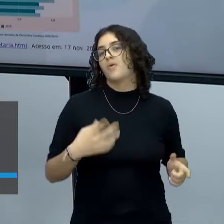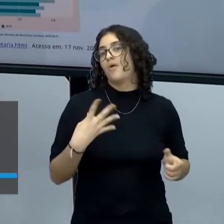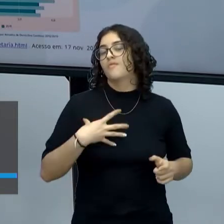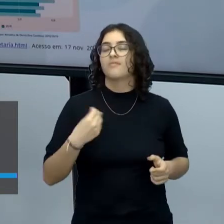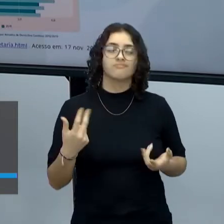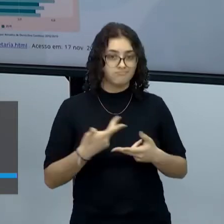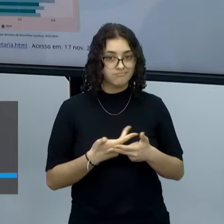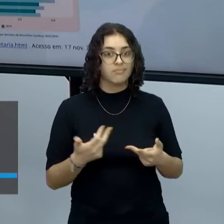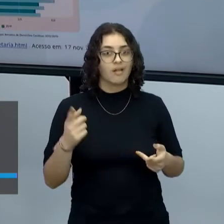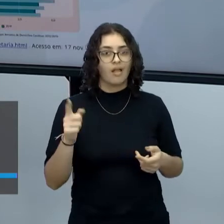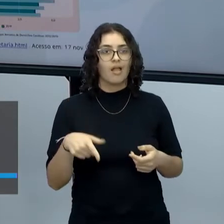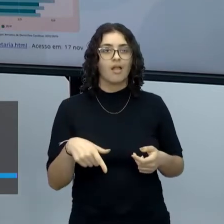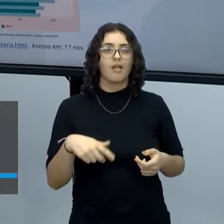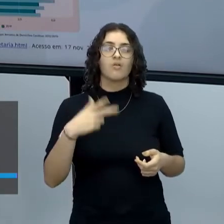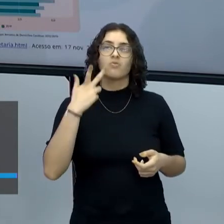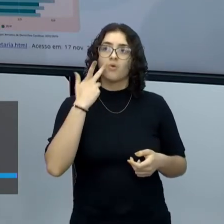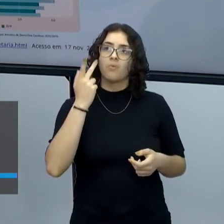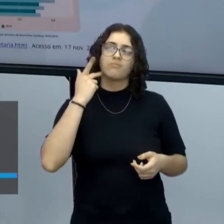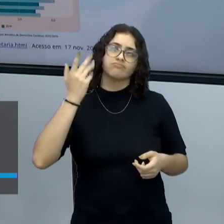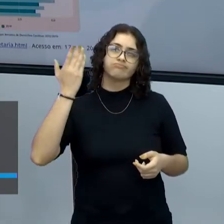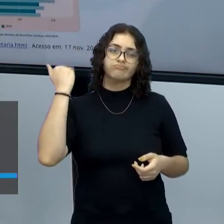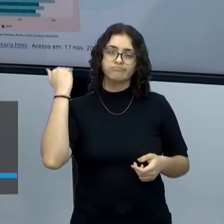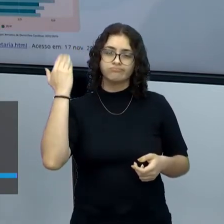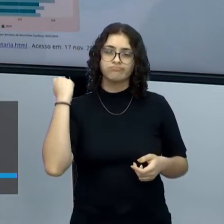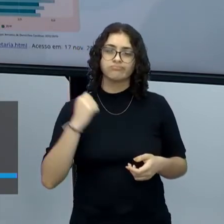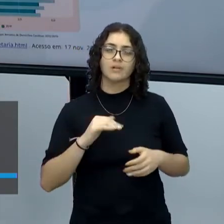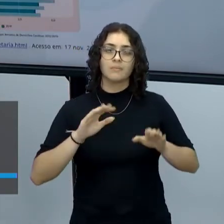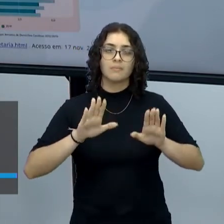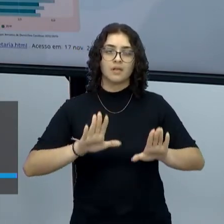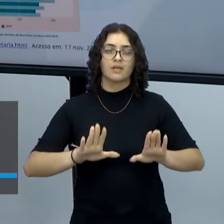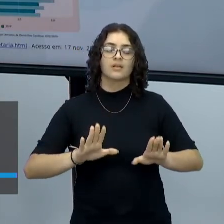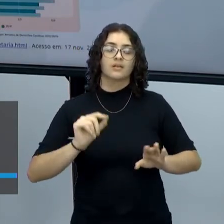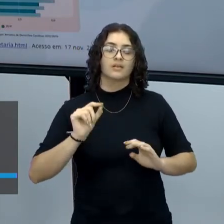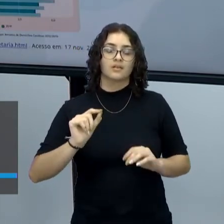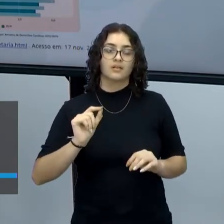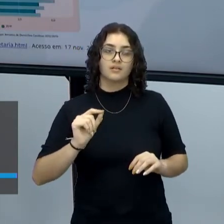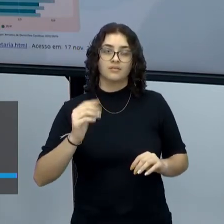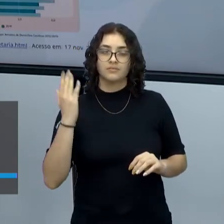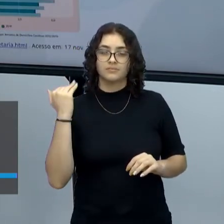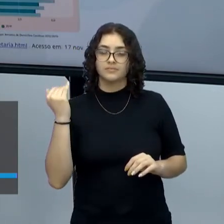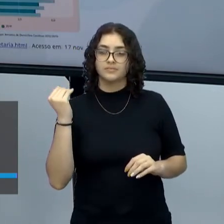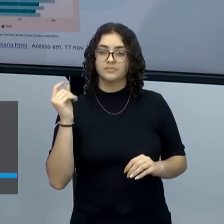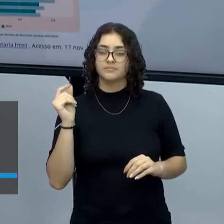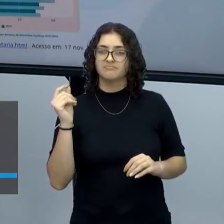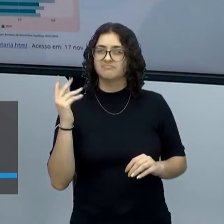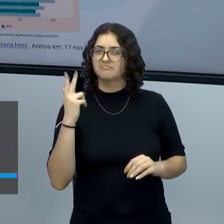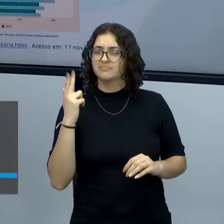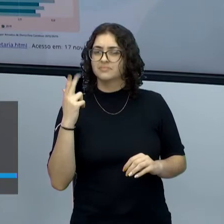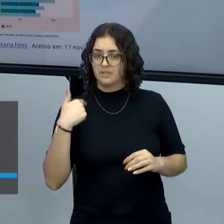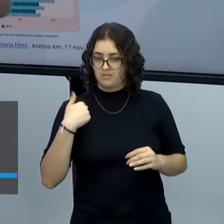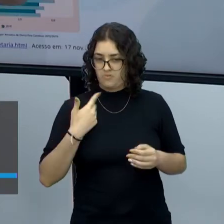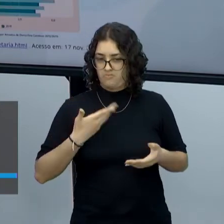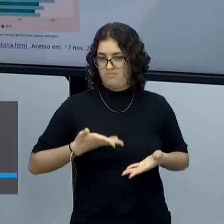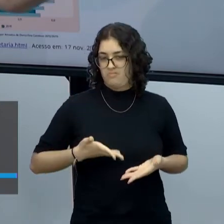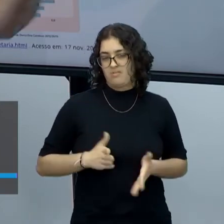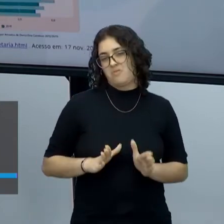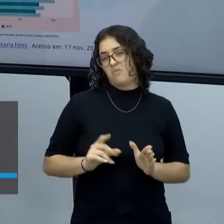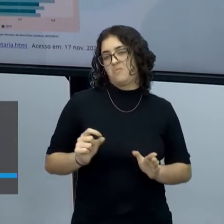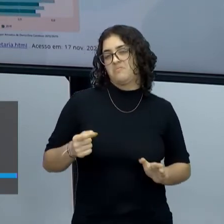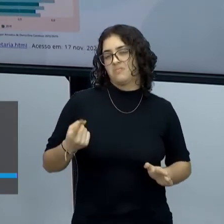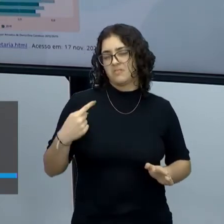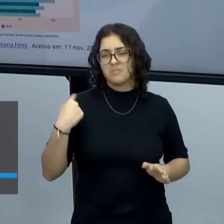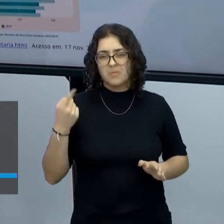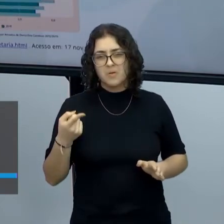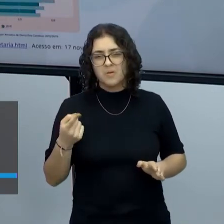então assim, era uma coisa mais comum. Mais ou menos a partir do momento que eu nasci, um pouco depois,